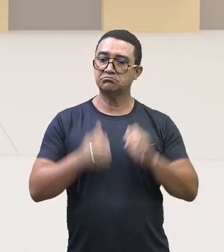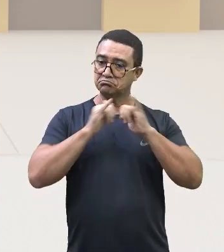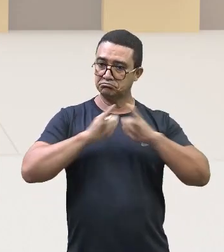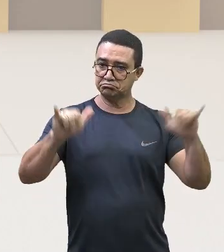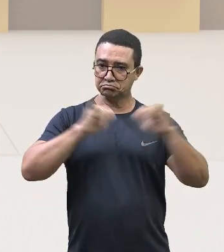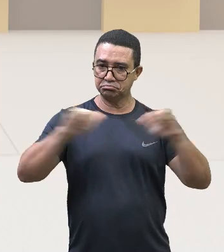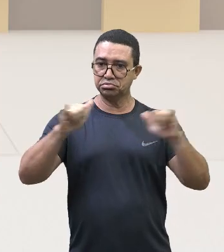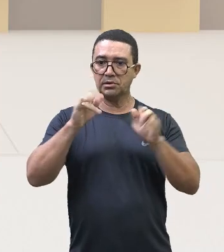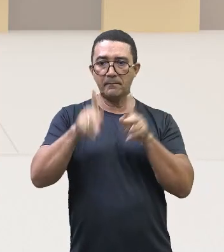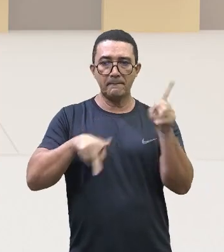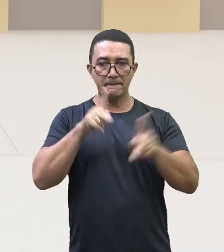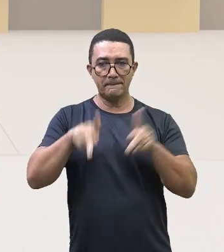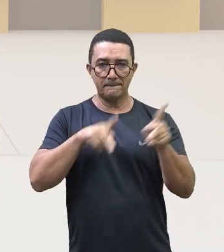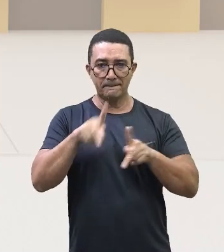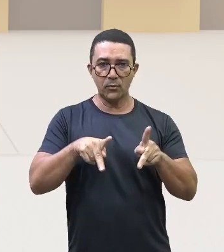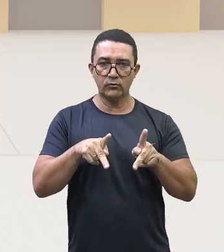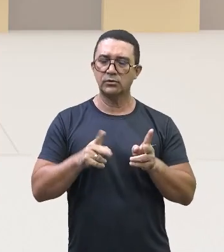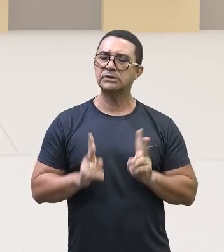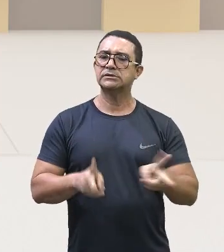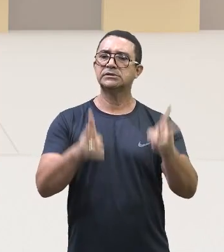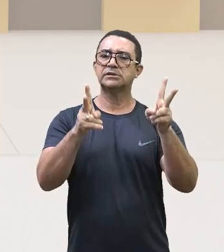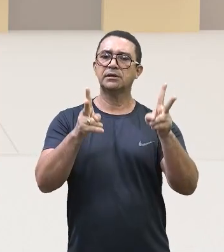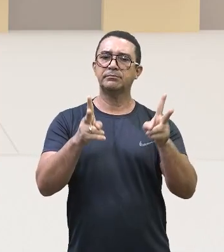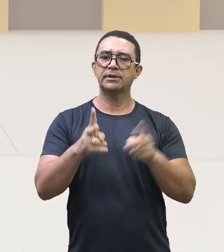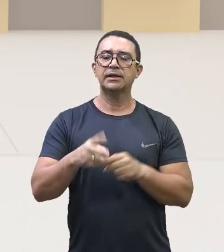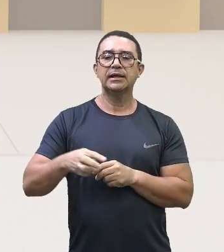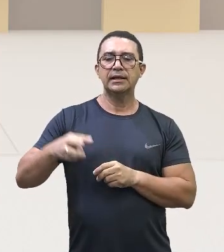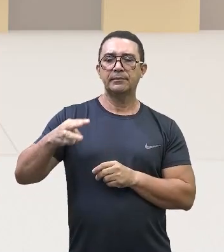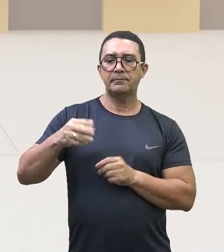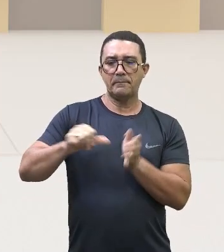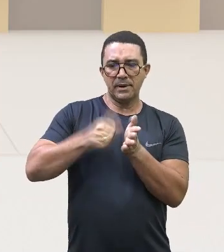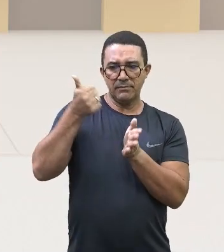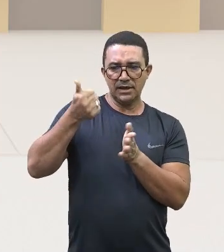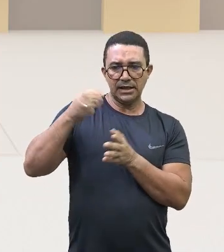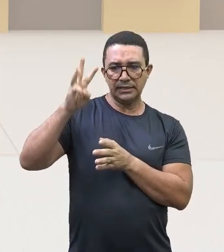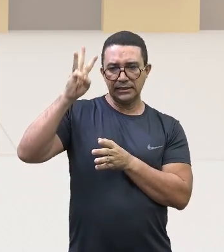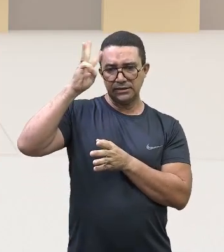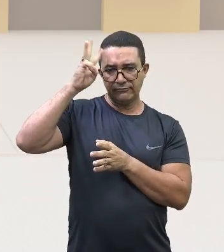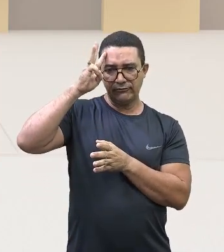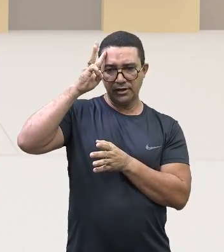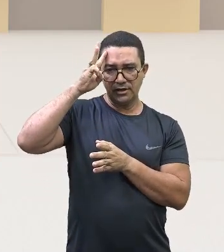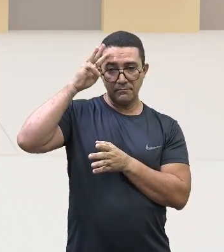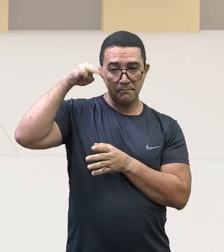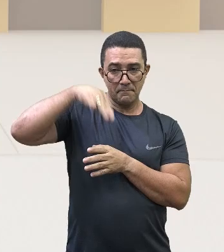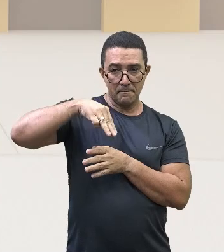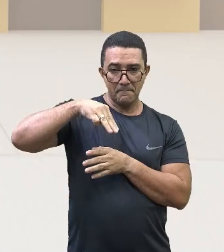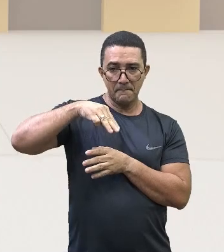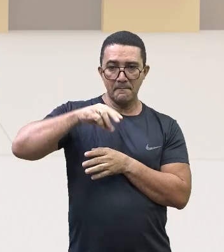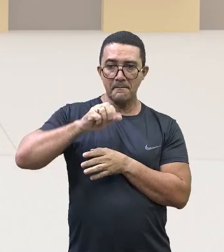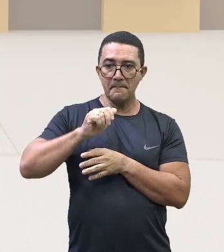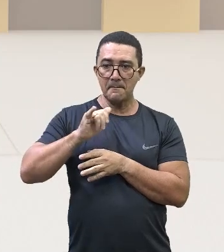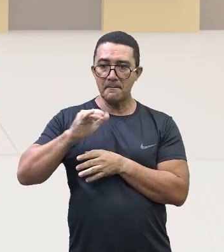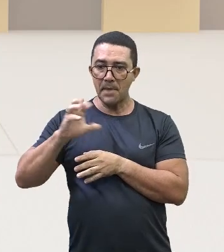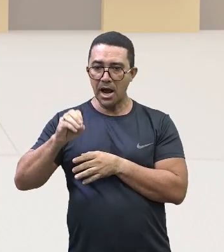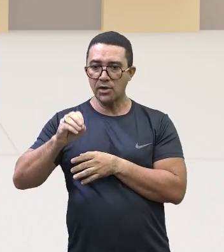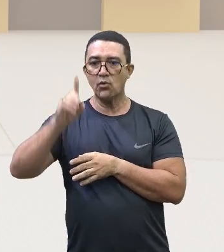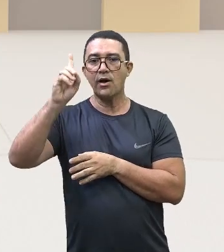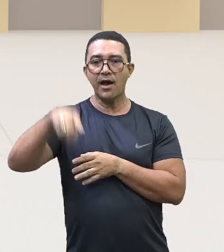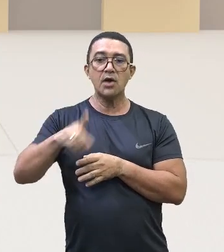alertar as pessoas, né? Sempre na primeira terça-feira, né, de maio, em que é uma data